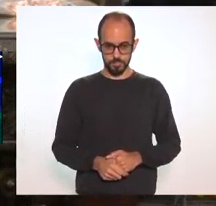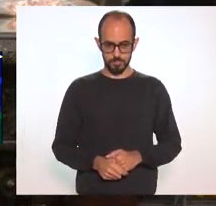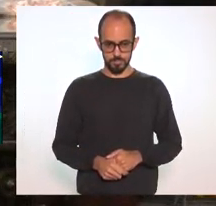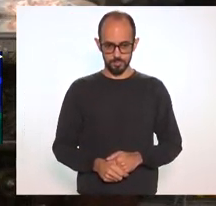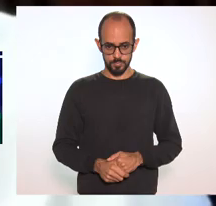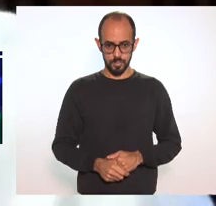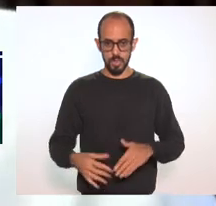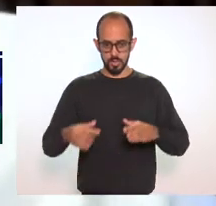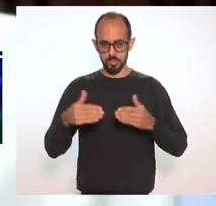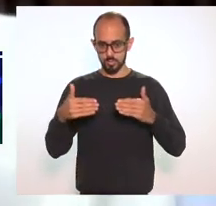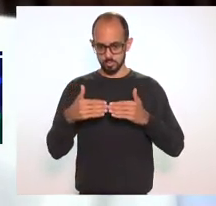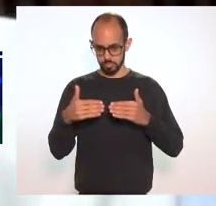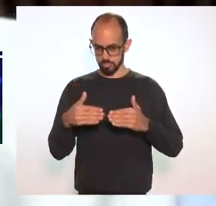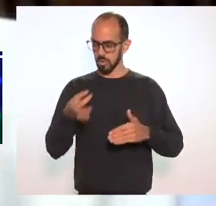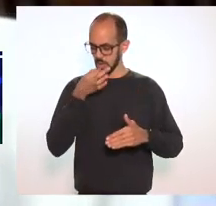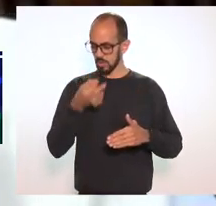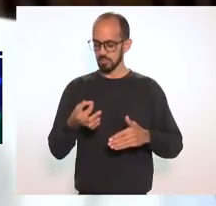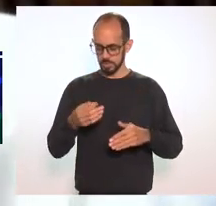Parecer é